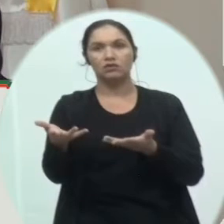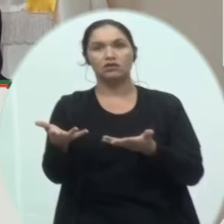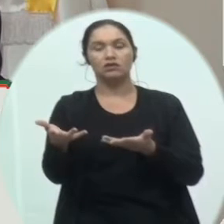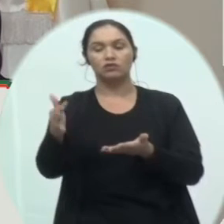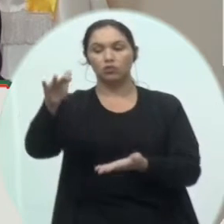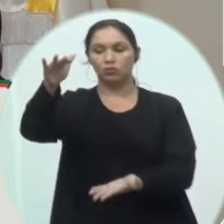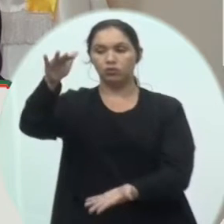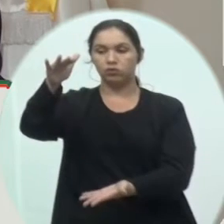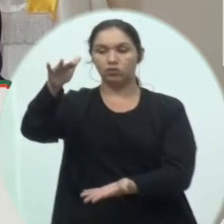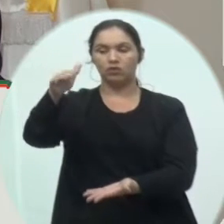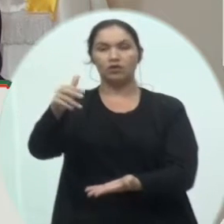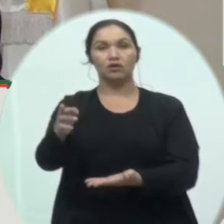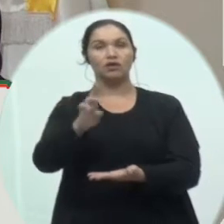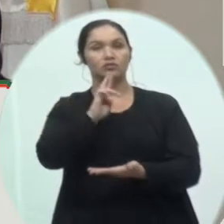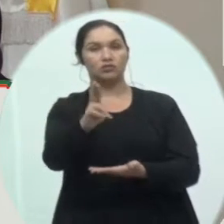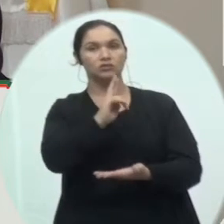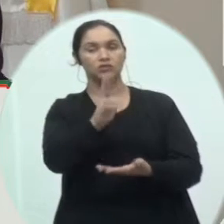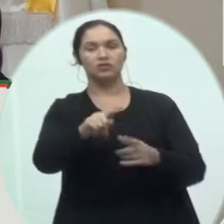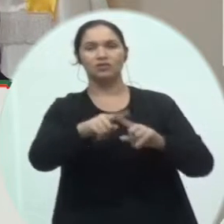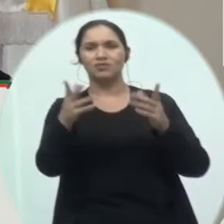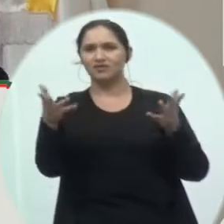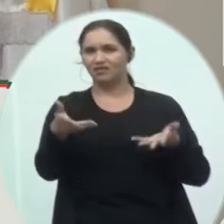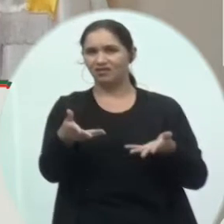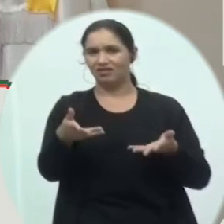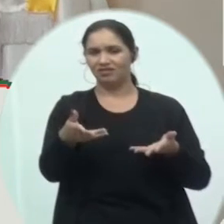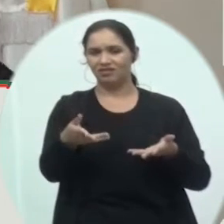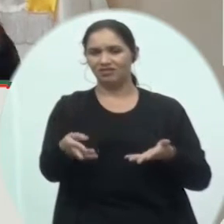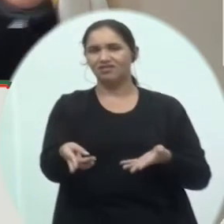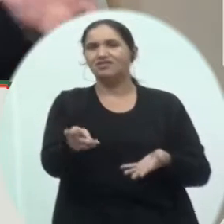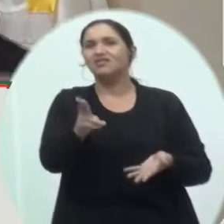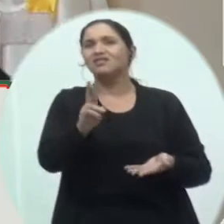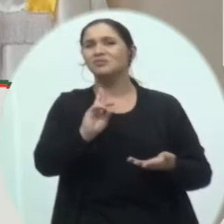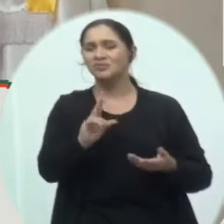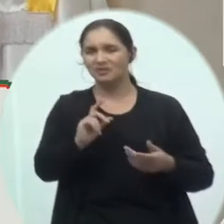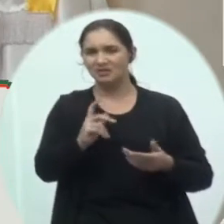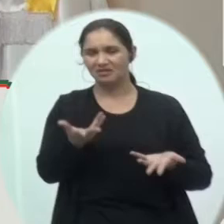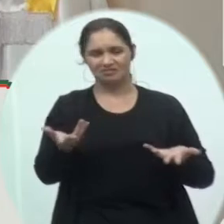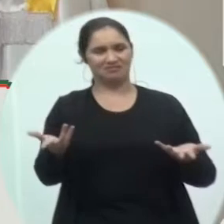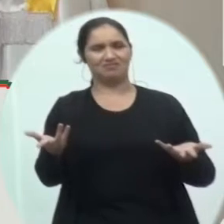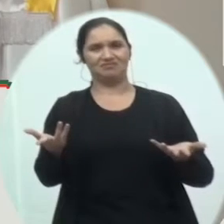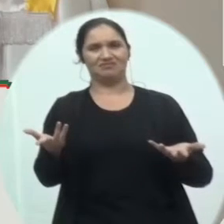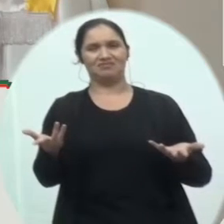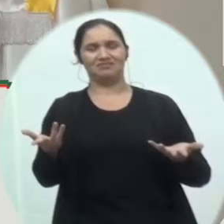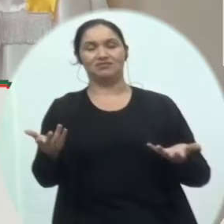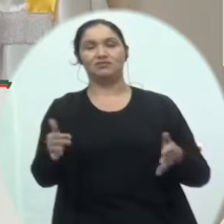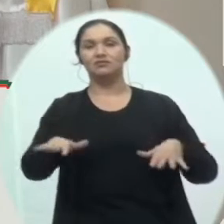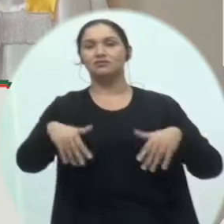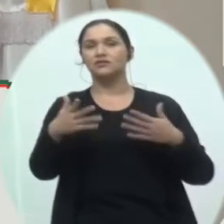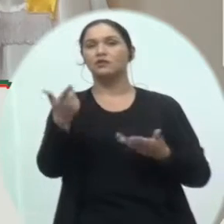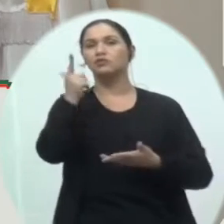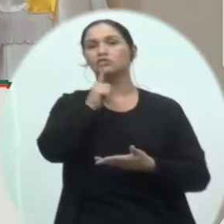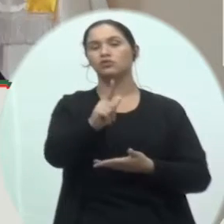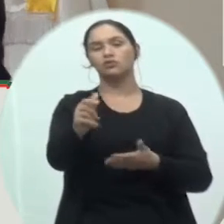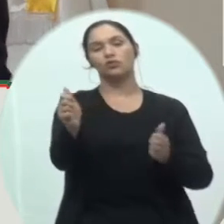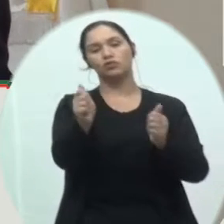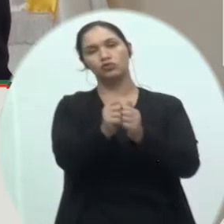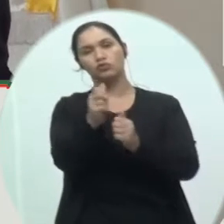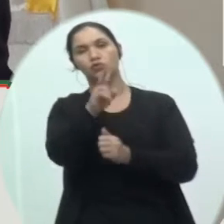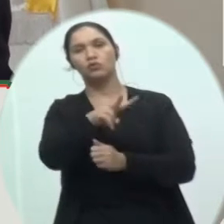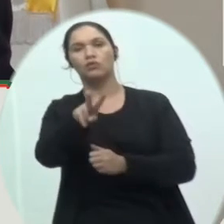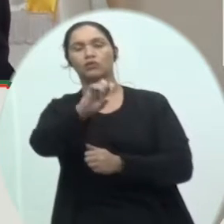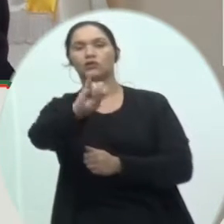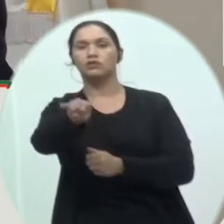forma correta. Né? Então isso fica muito, muito van, e aí reforço o pedido do vereador Júlio Colombo, para